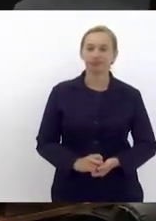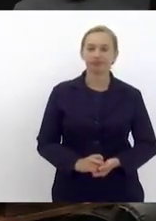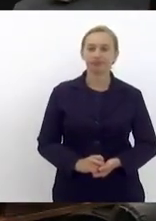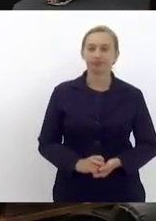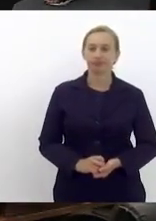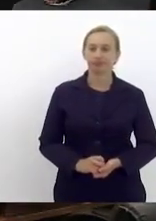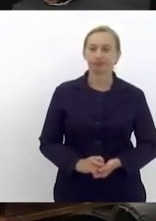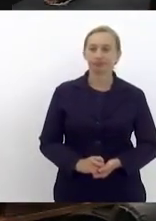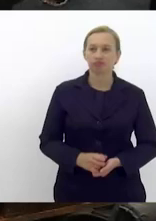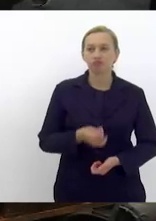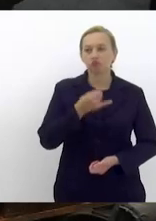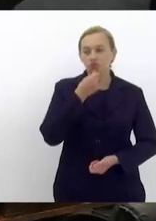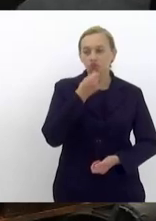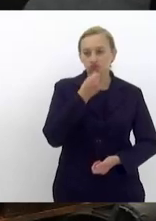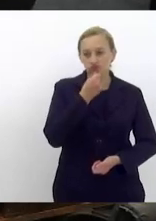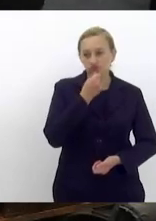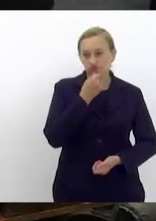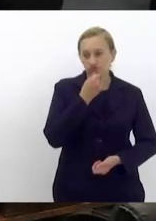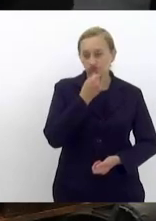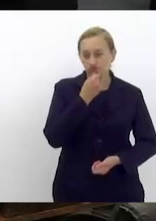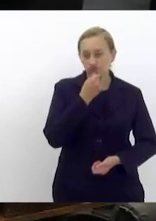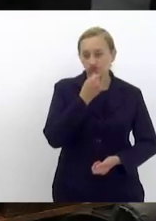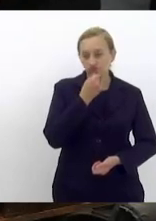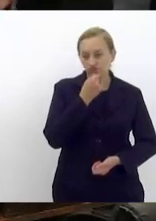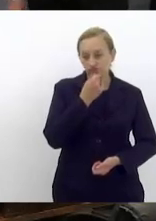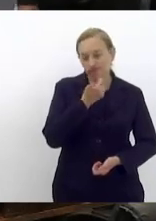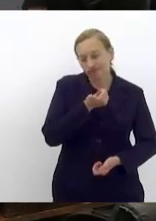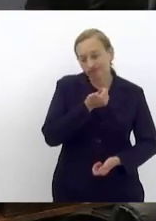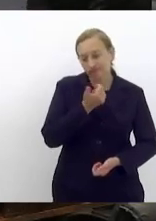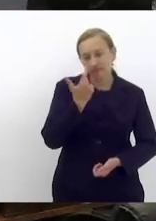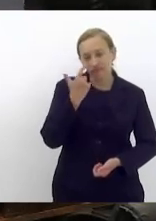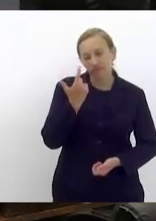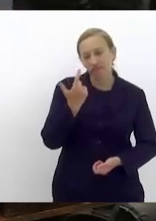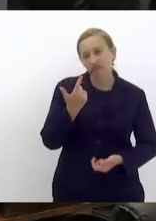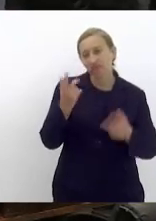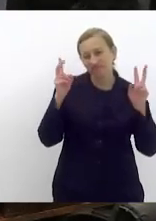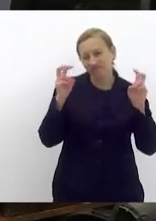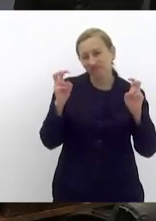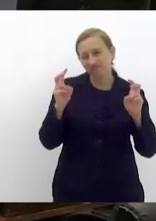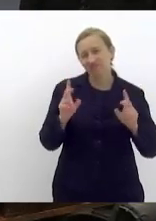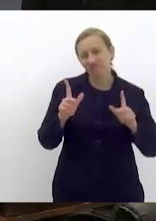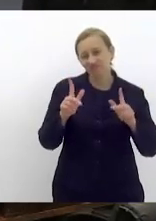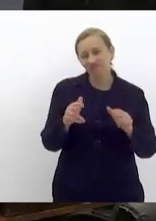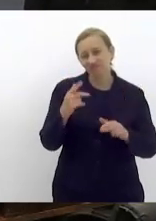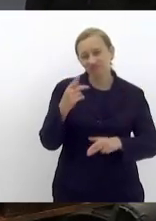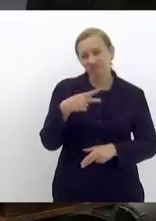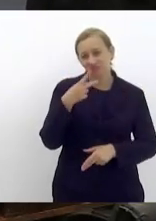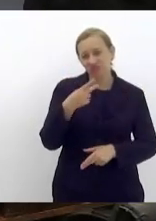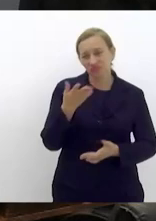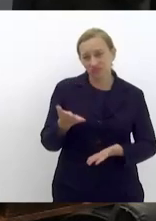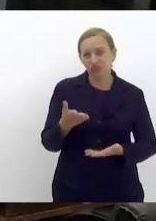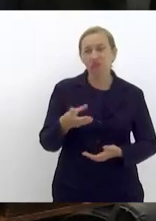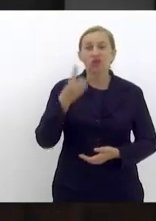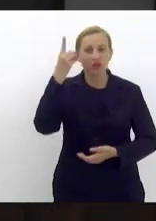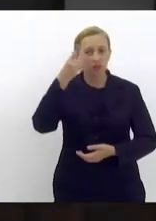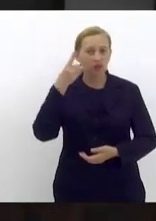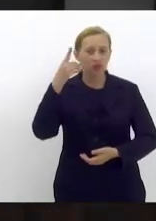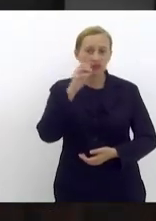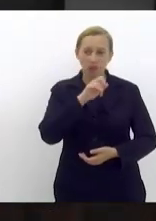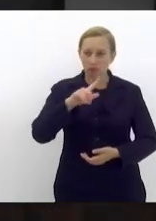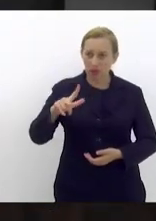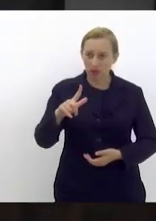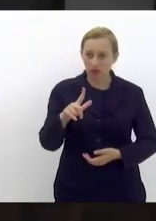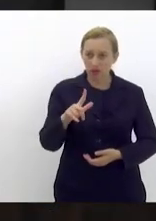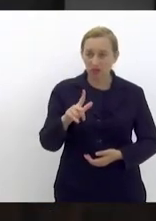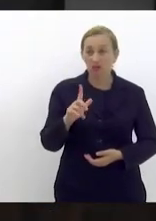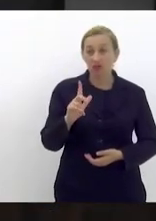É lamentável a gente estar assistindo fatos como esse. Deputado Felipe Fobel, não vai virar, já